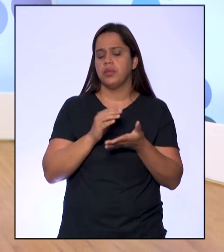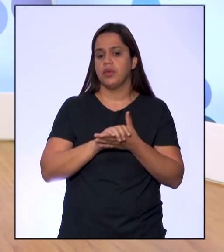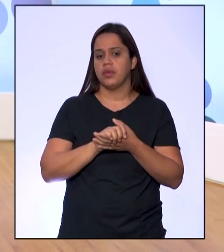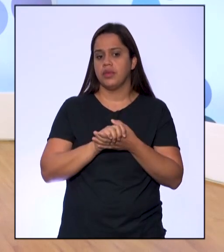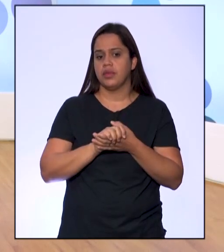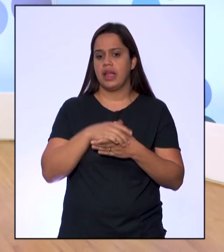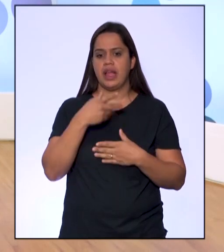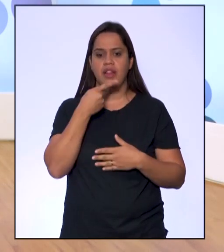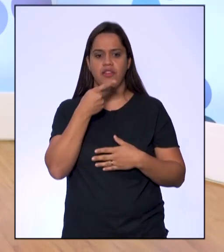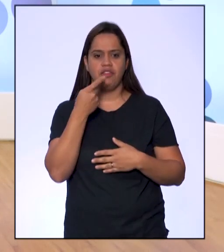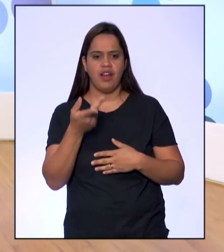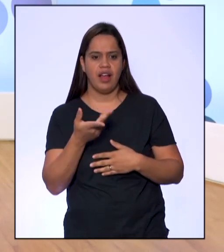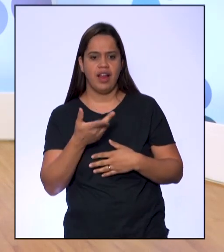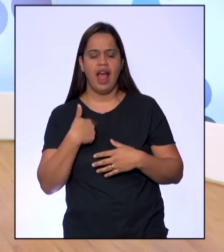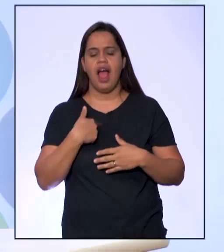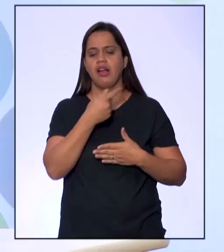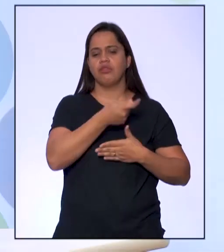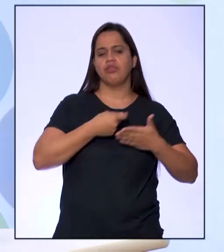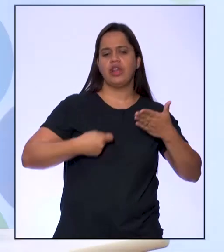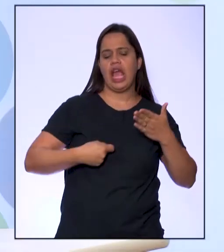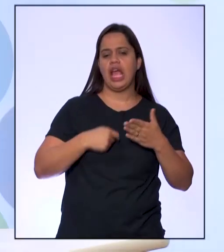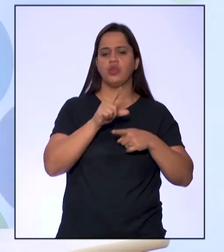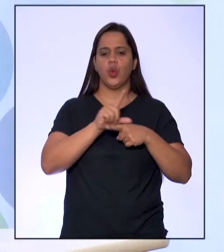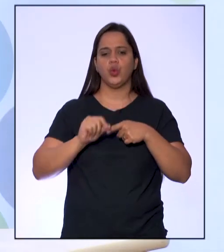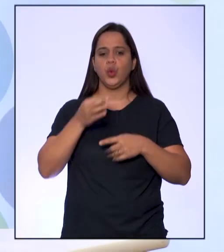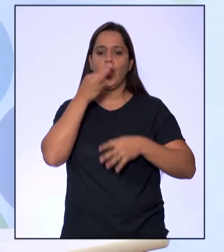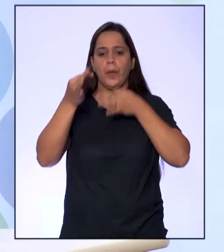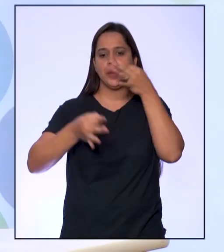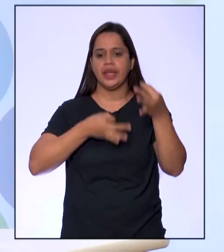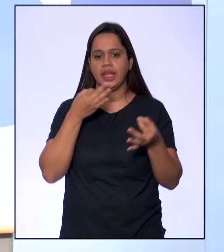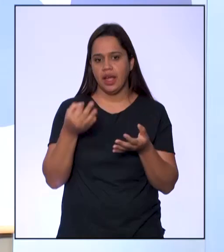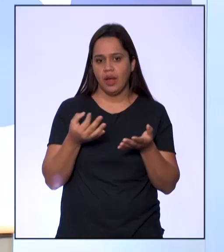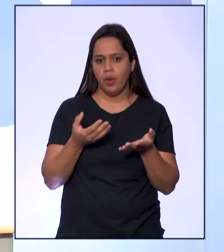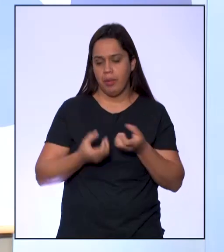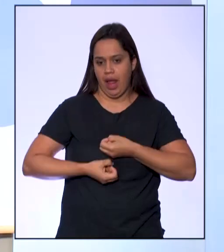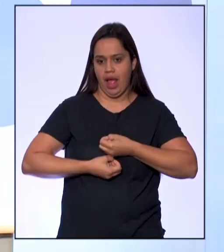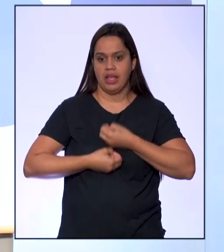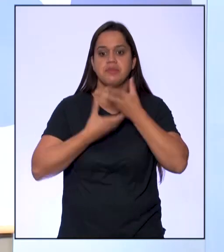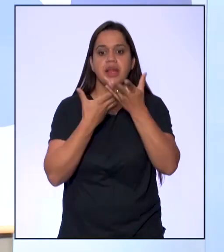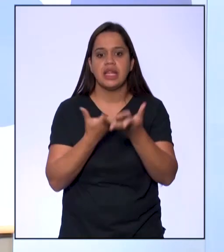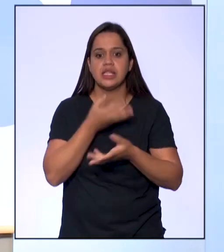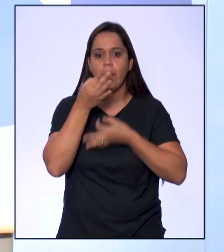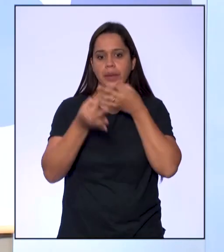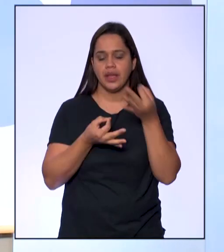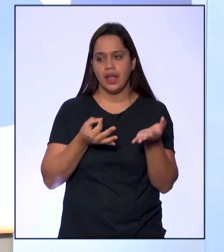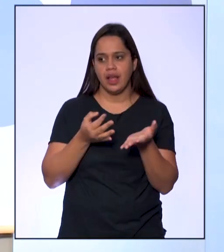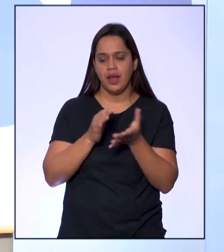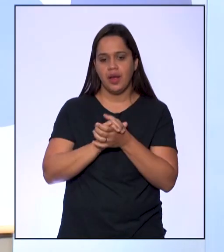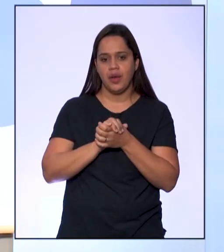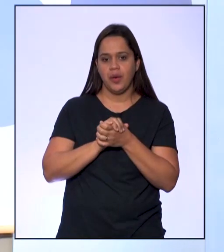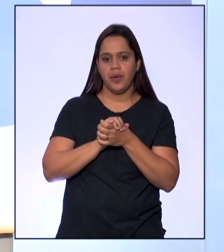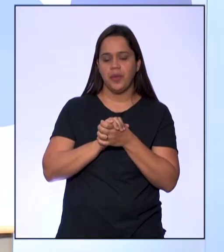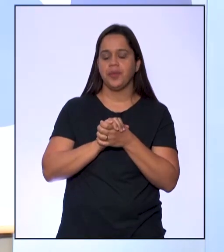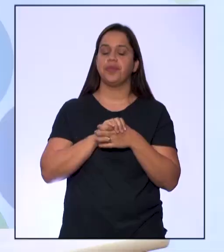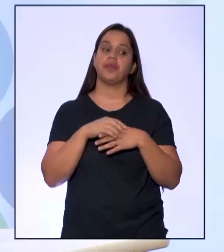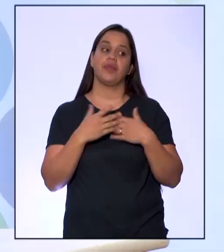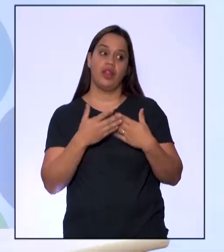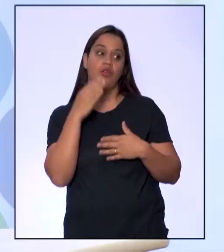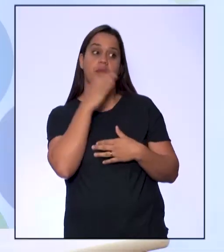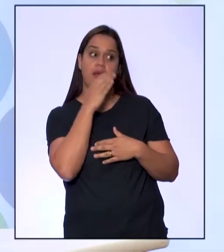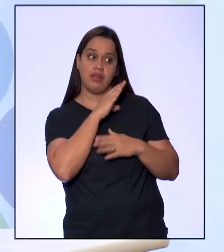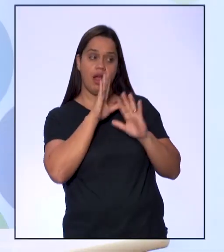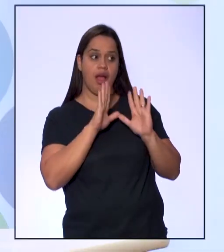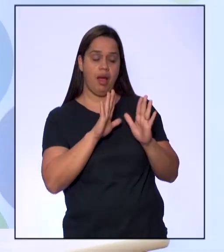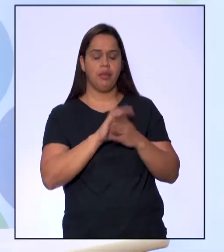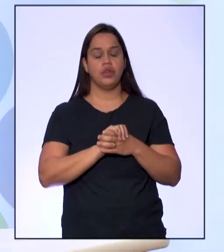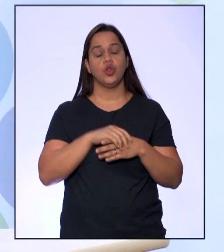Ele faz todo um texto, um artigo de opinião para expressar, Mônica? Não, foi bem mais rápido. Exatamente. E ele demonstra